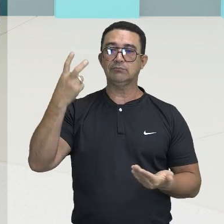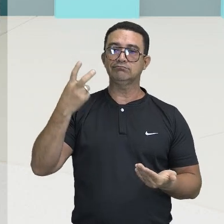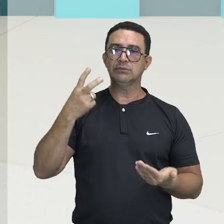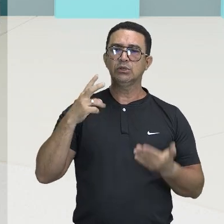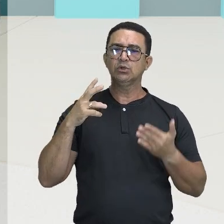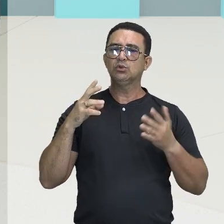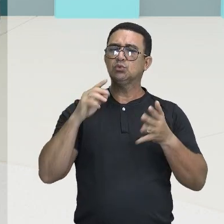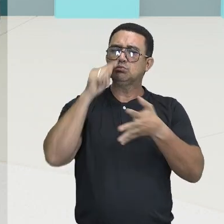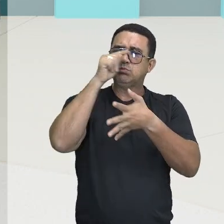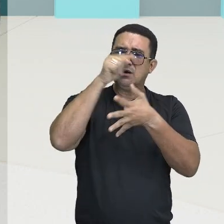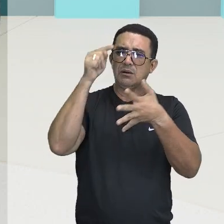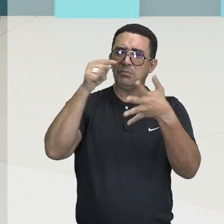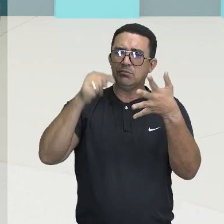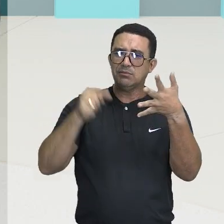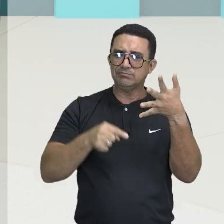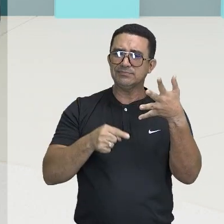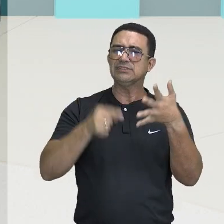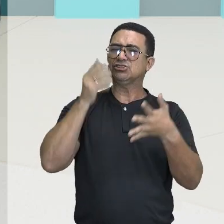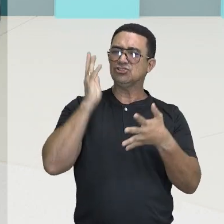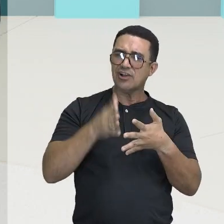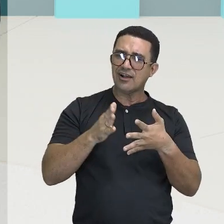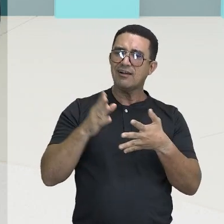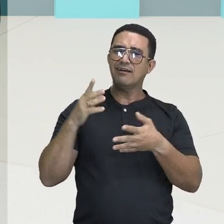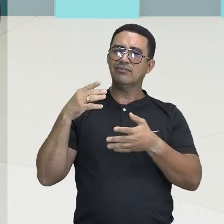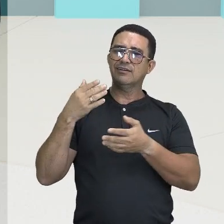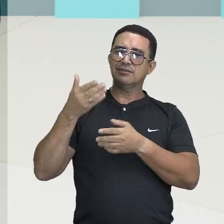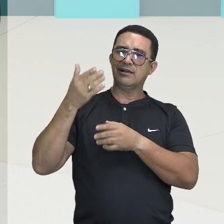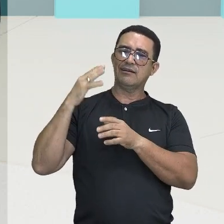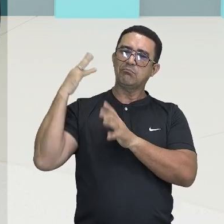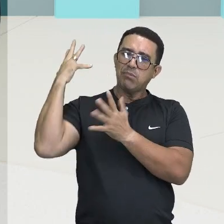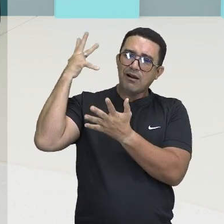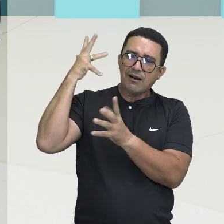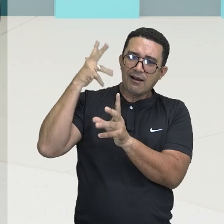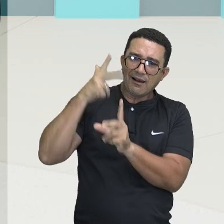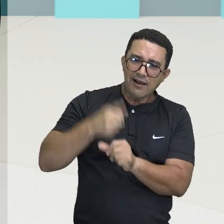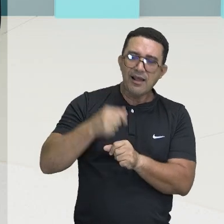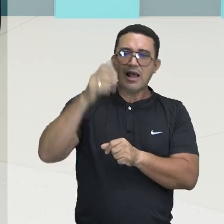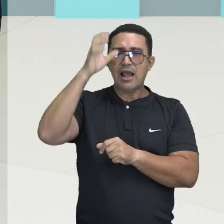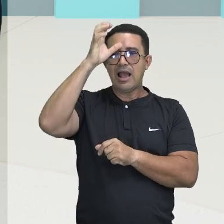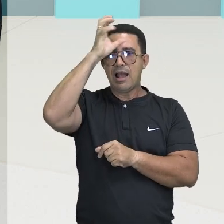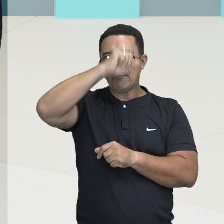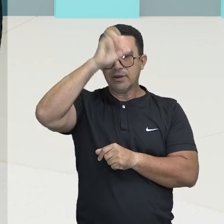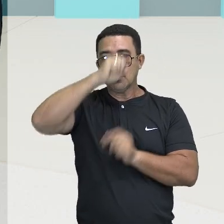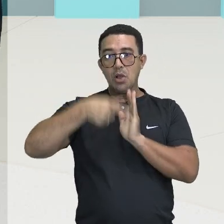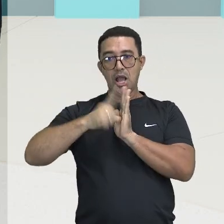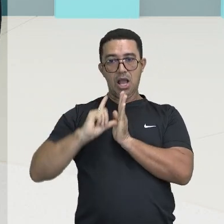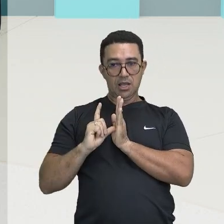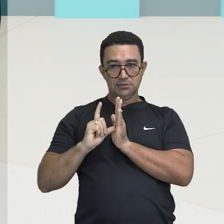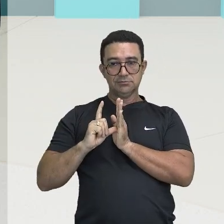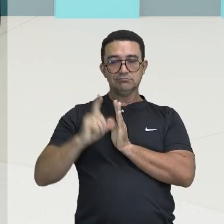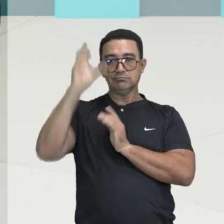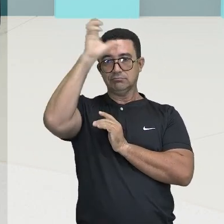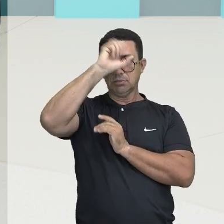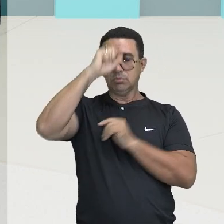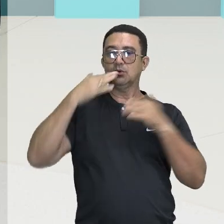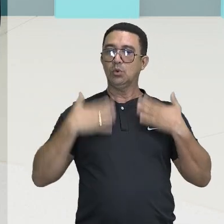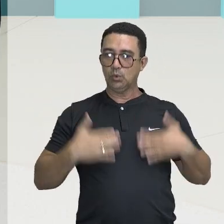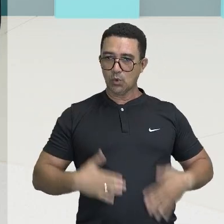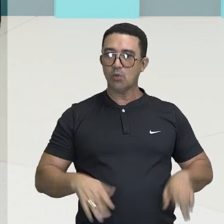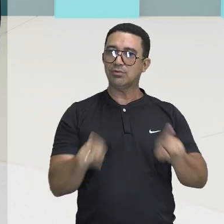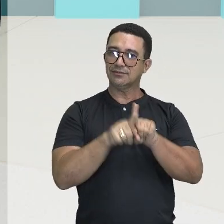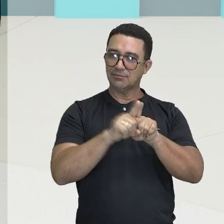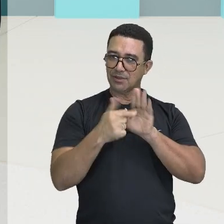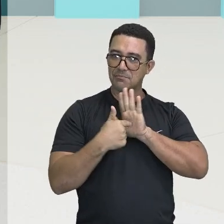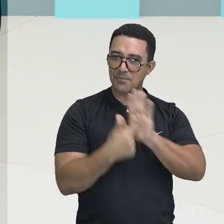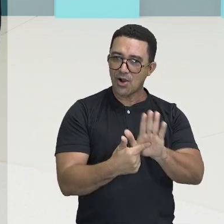Tudo aquilo que foi aprendido, tudo aquilo que veio antes de nós, esse corpo também